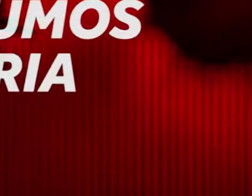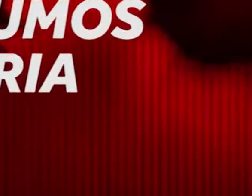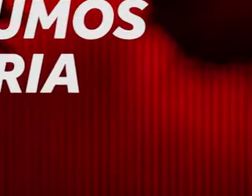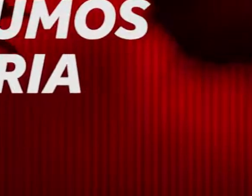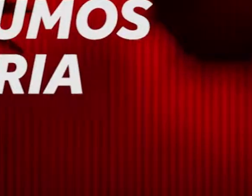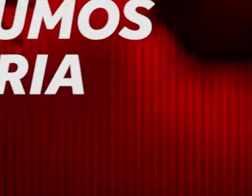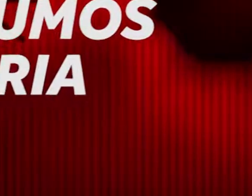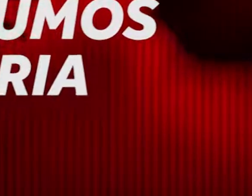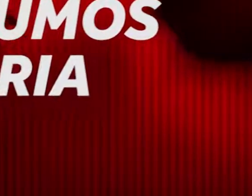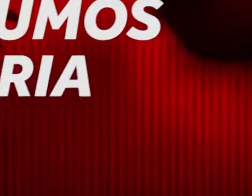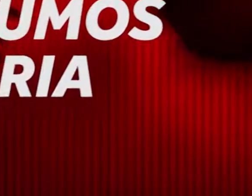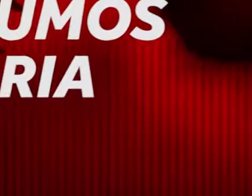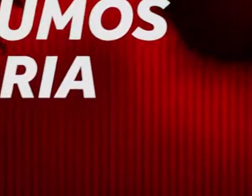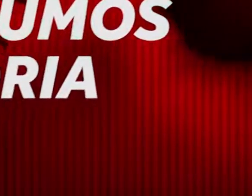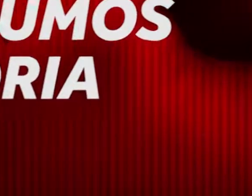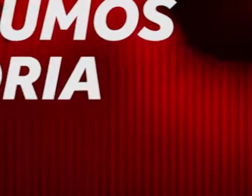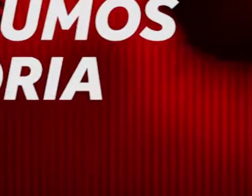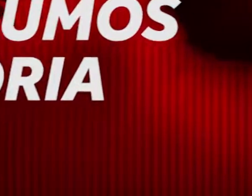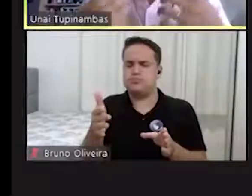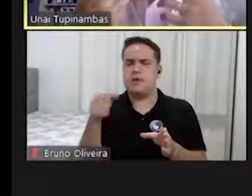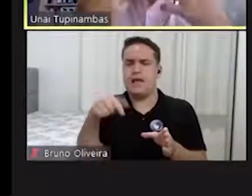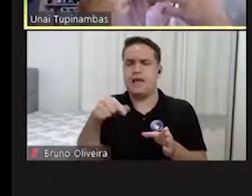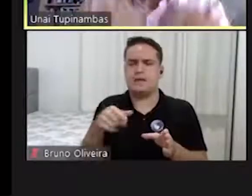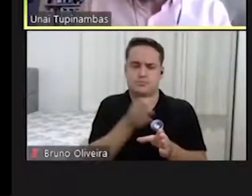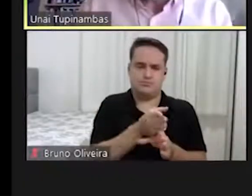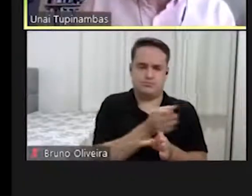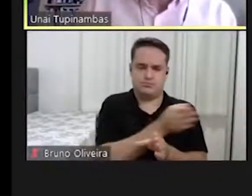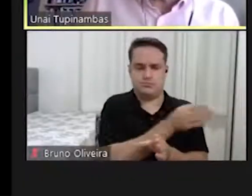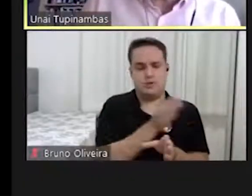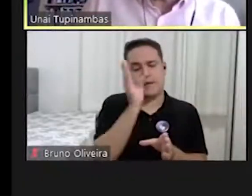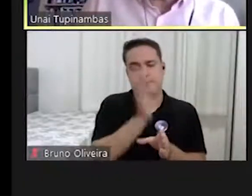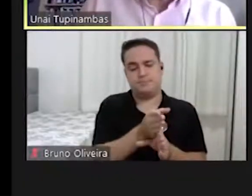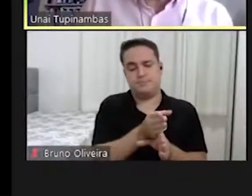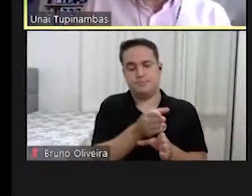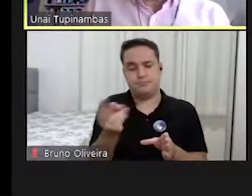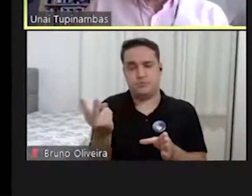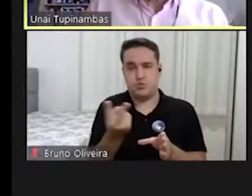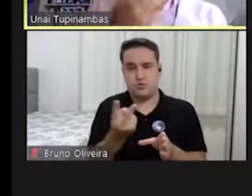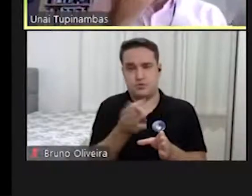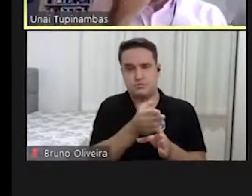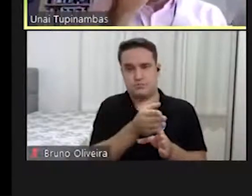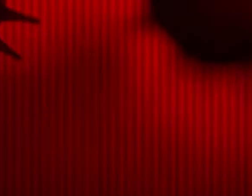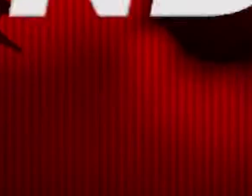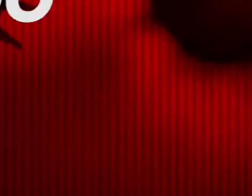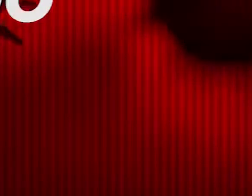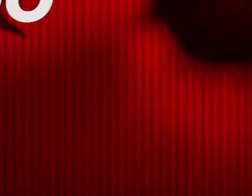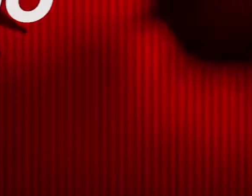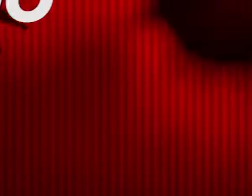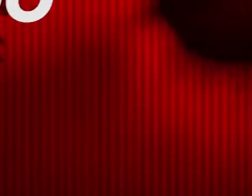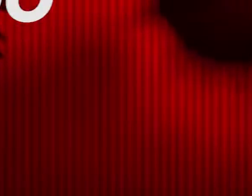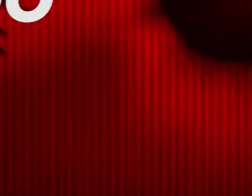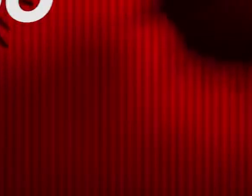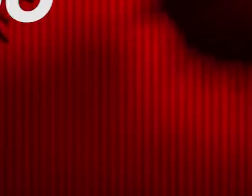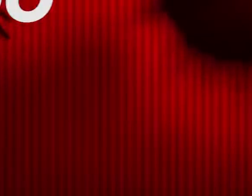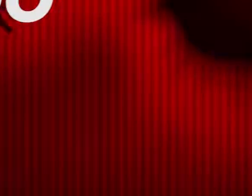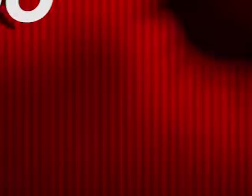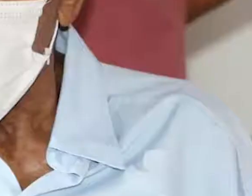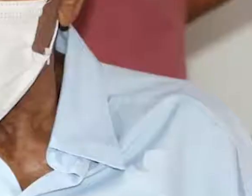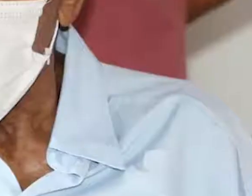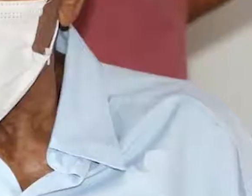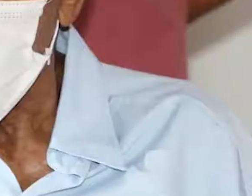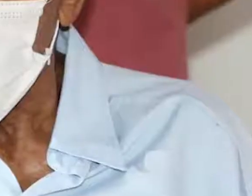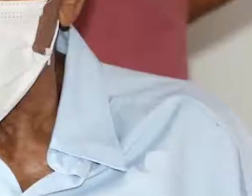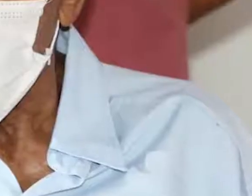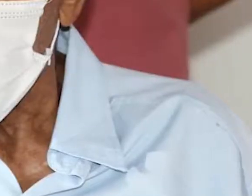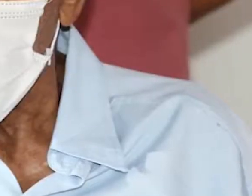de mudar o rumo da temporada 2. A gente pode construir esse fim, né? Vacinando a população já, né?